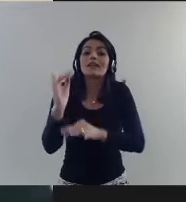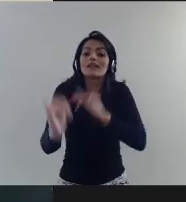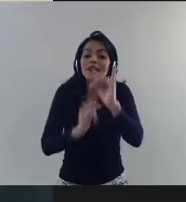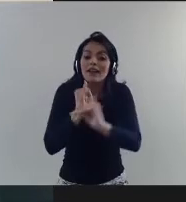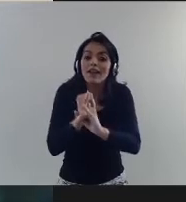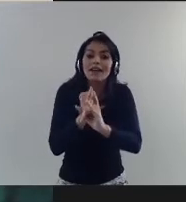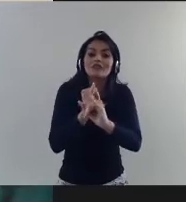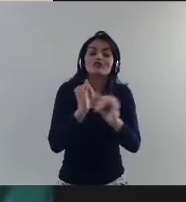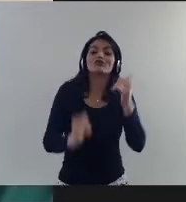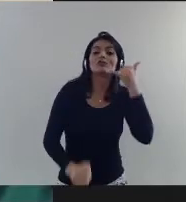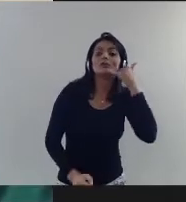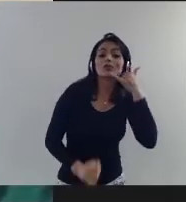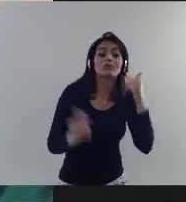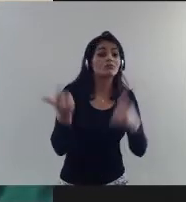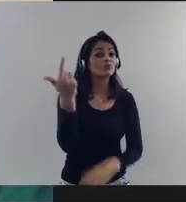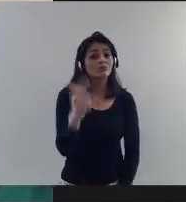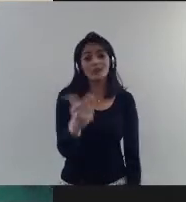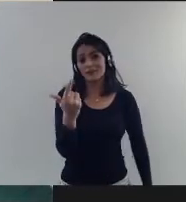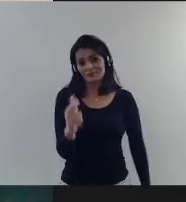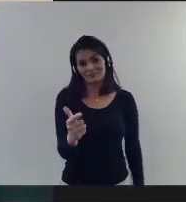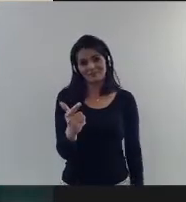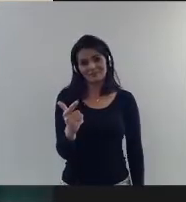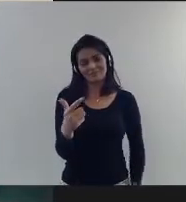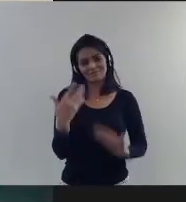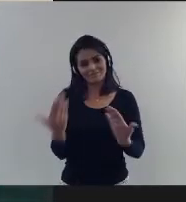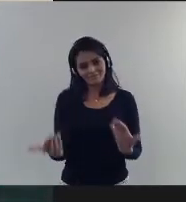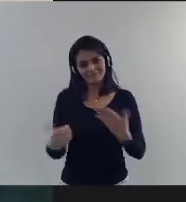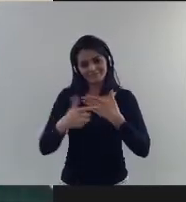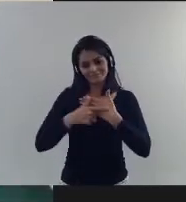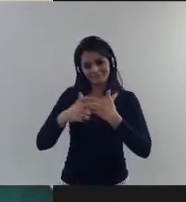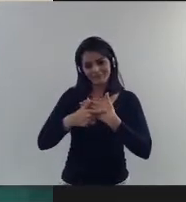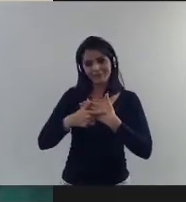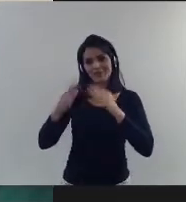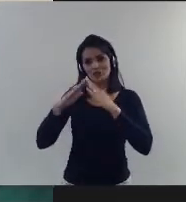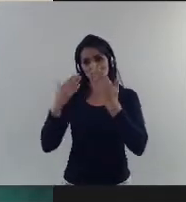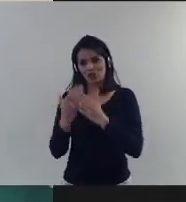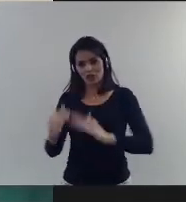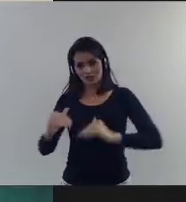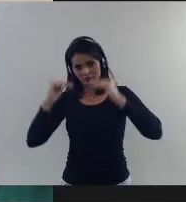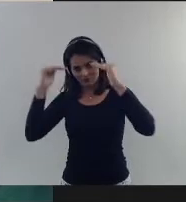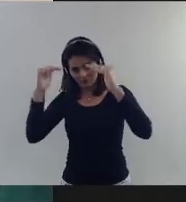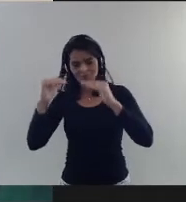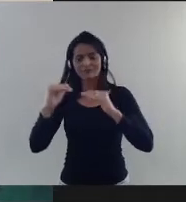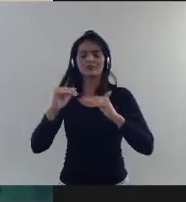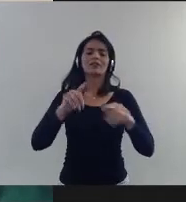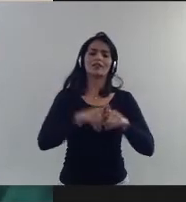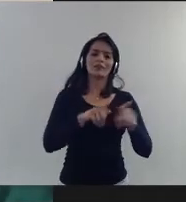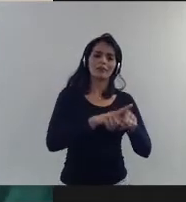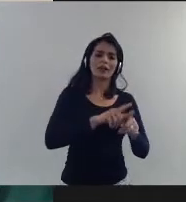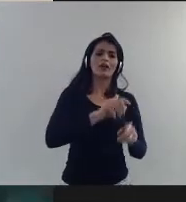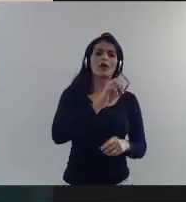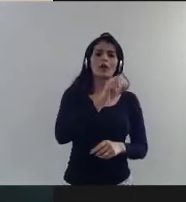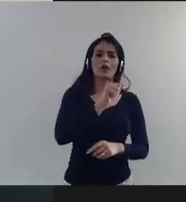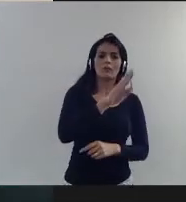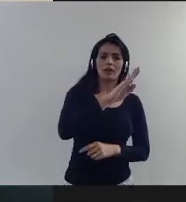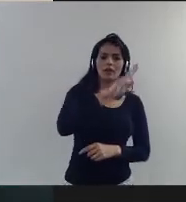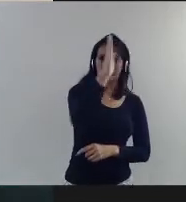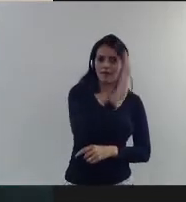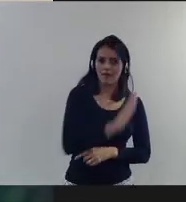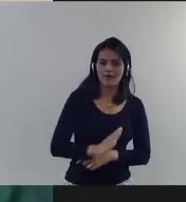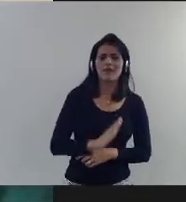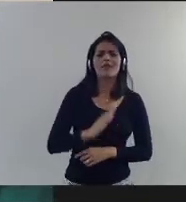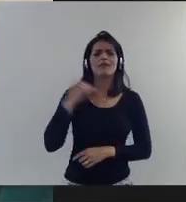trabalhar. Então, esse papel da ESA e da OAB Nacional é importantíssimo em trazer